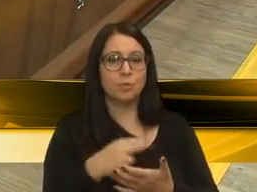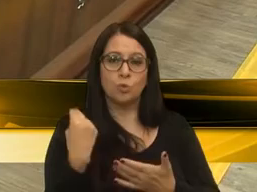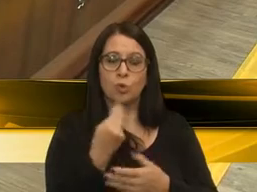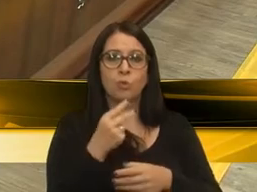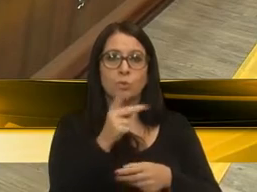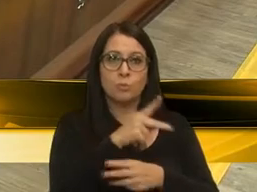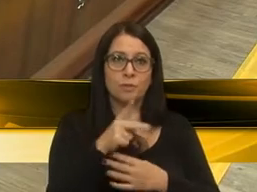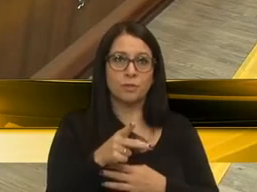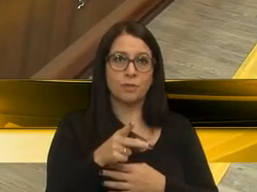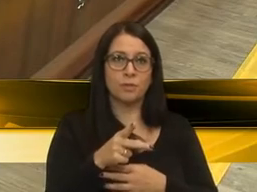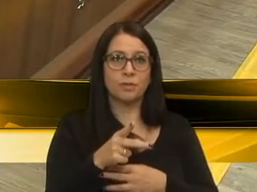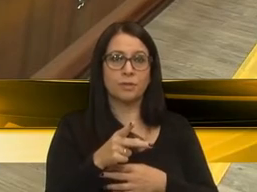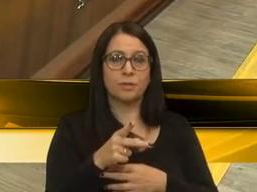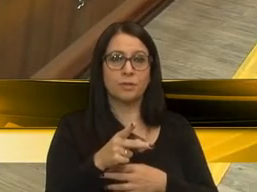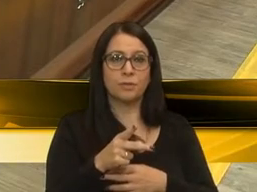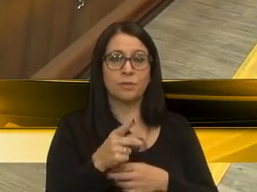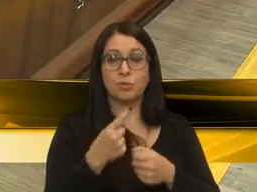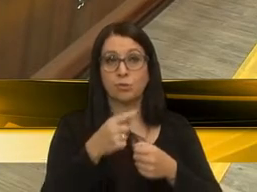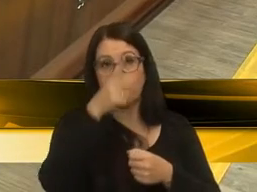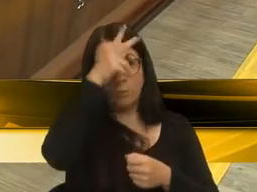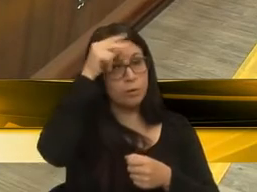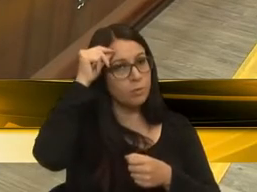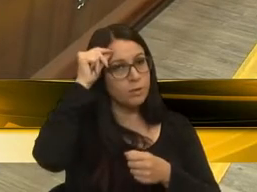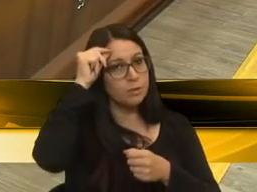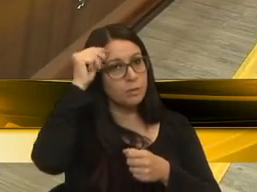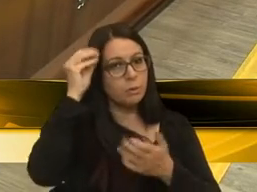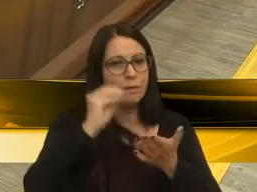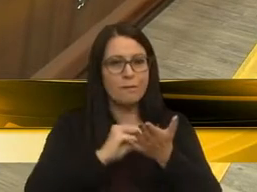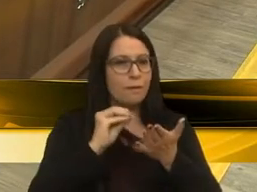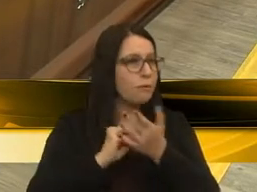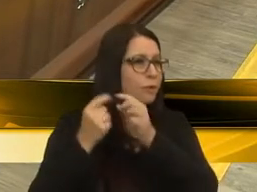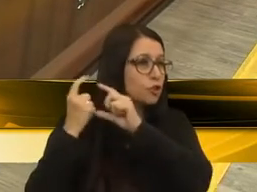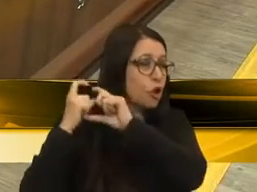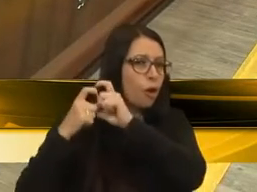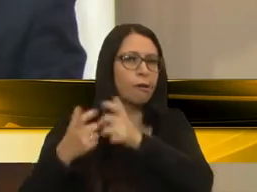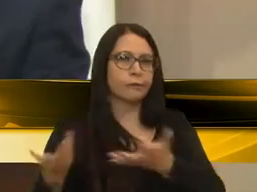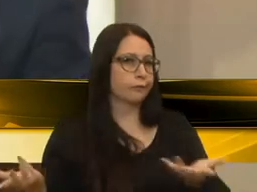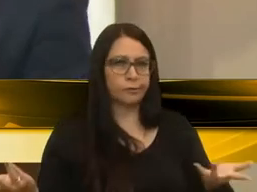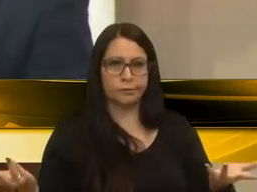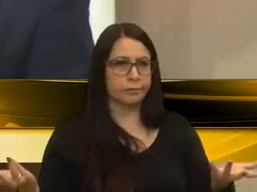professores do município. É uma falta de lógica. Então